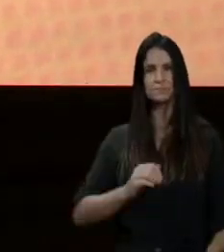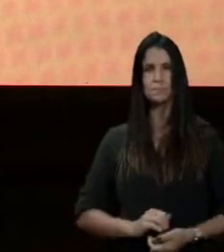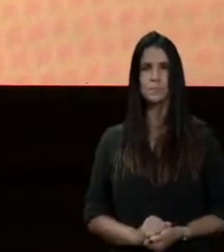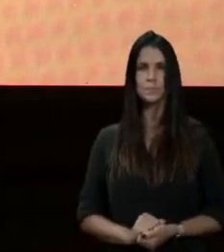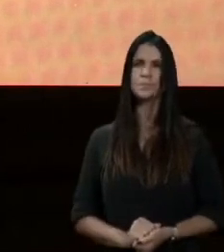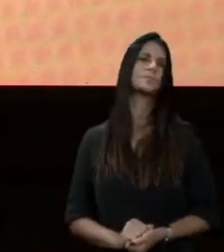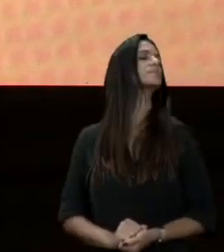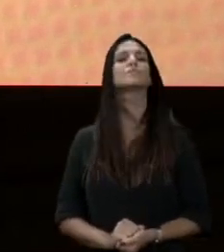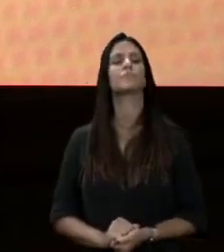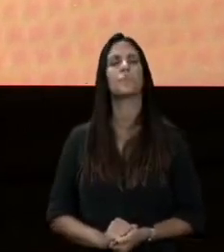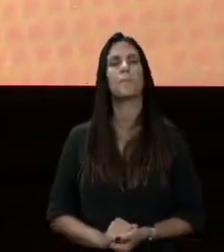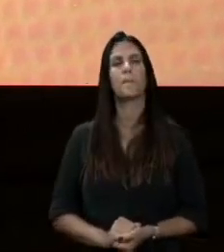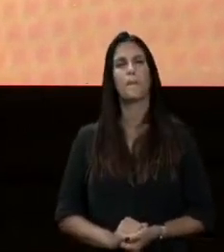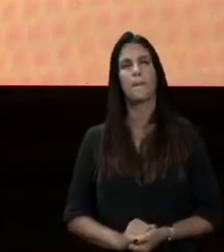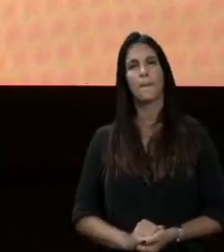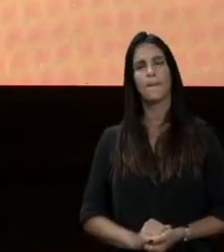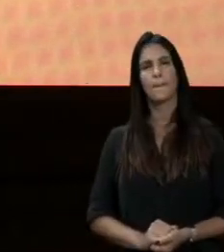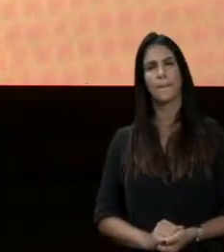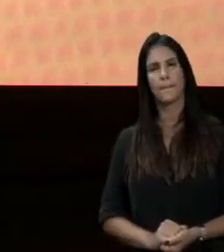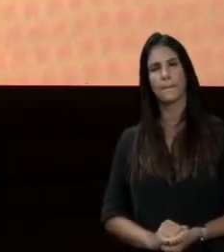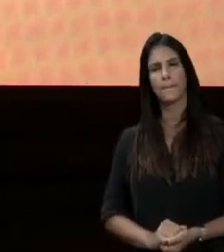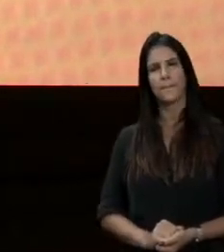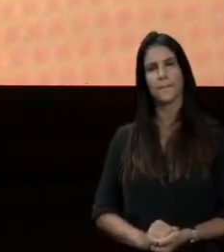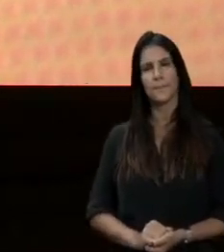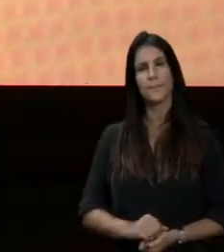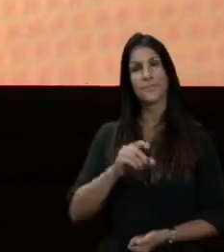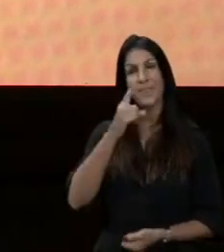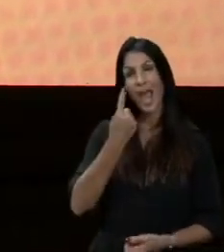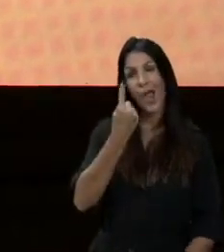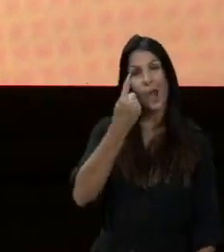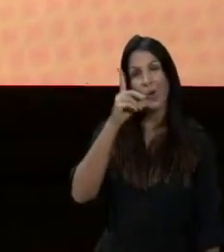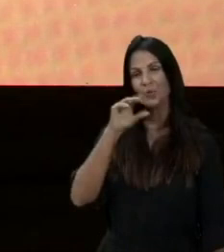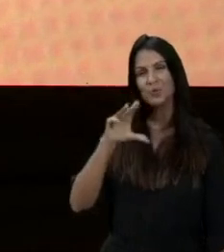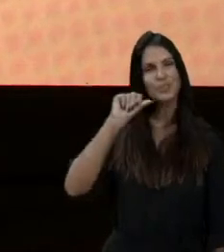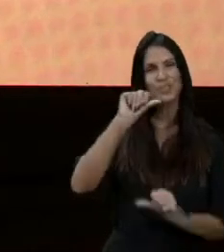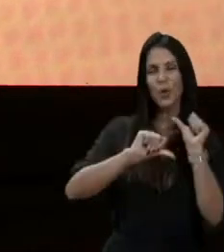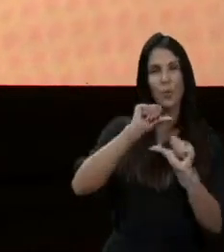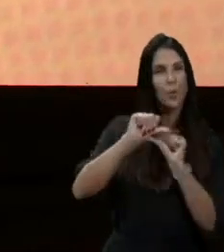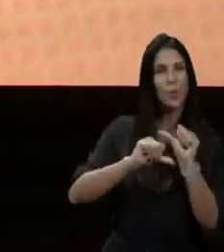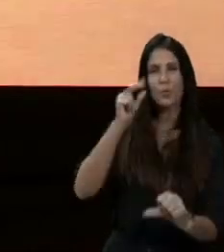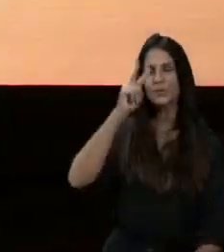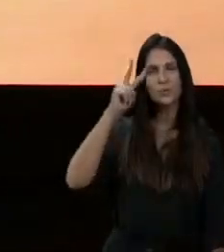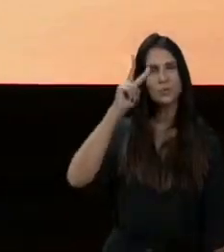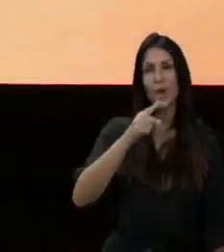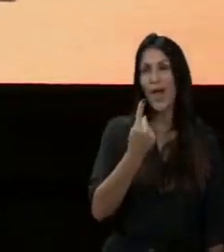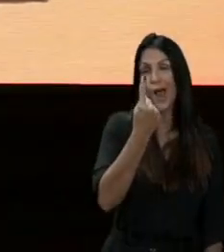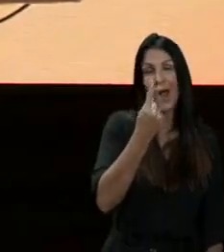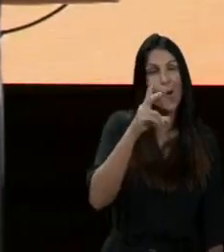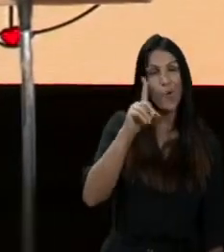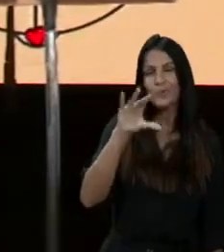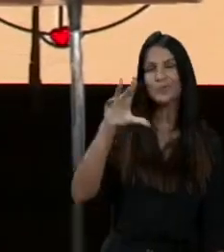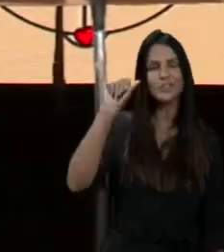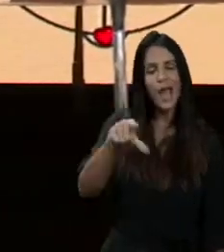nós estamos de Deus é um dia mudar nossa história é um dia